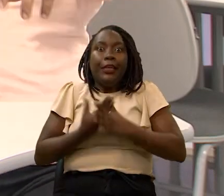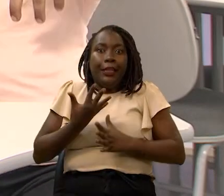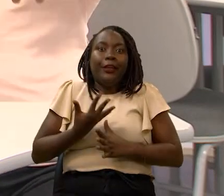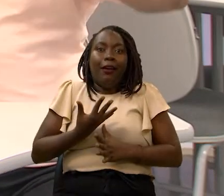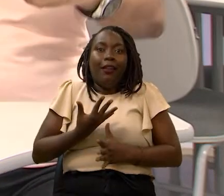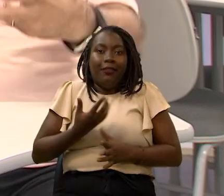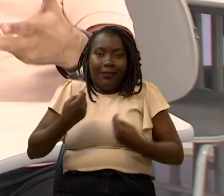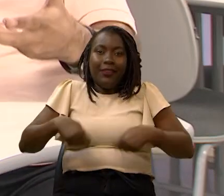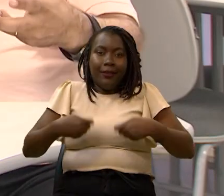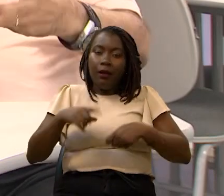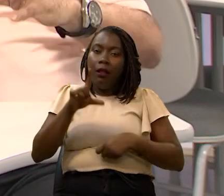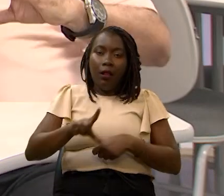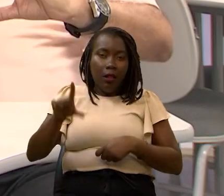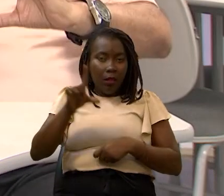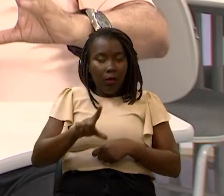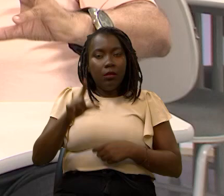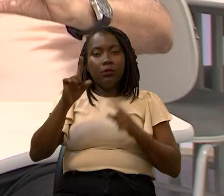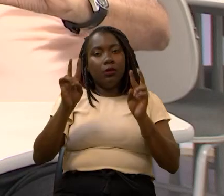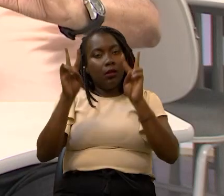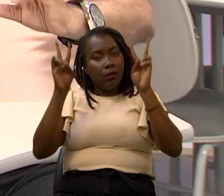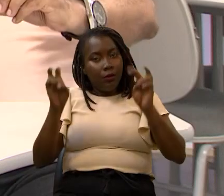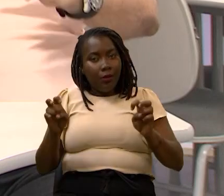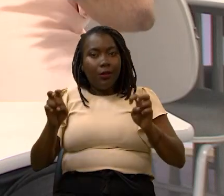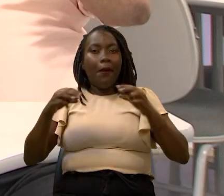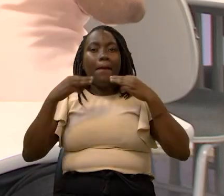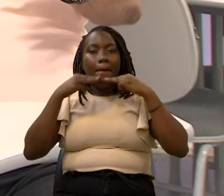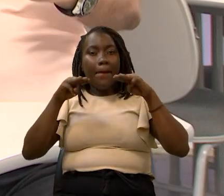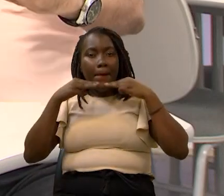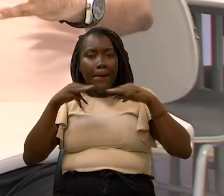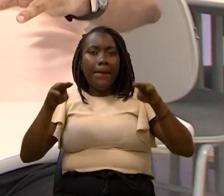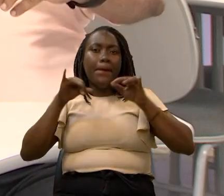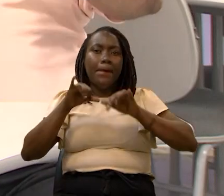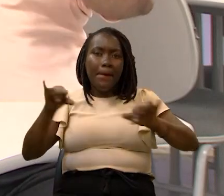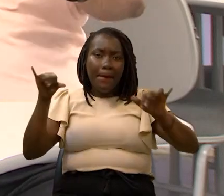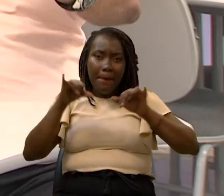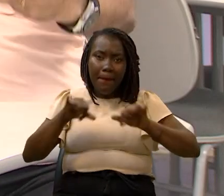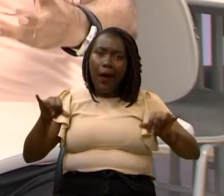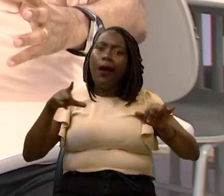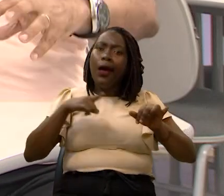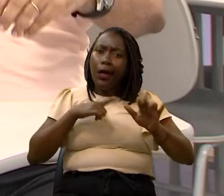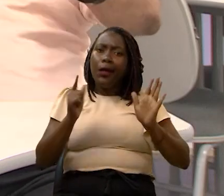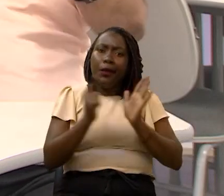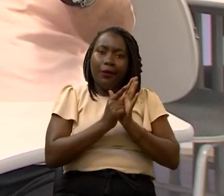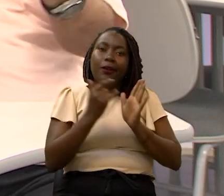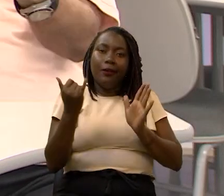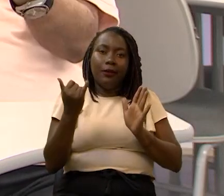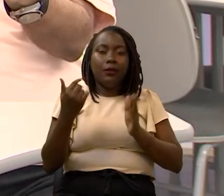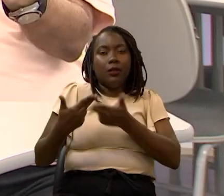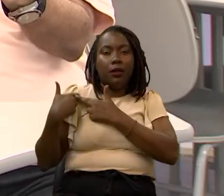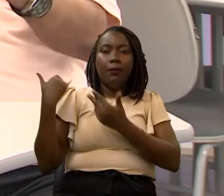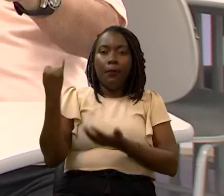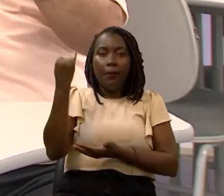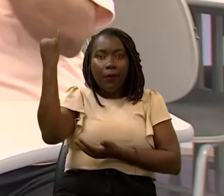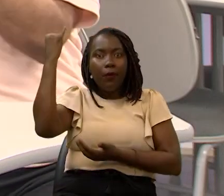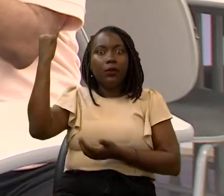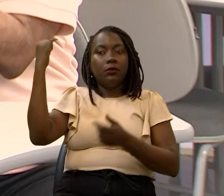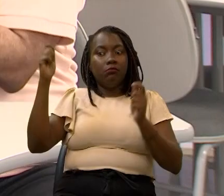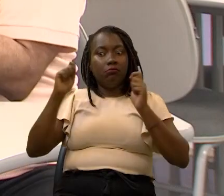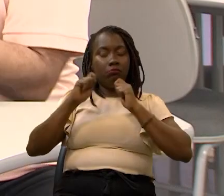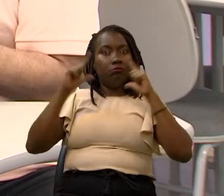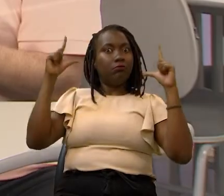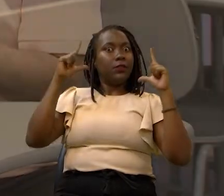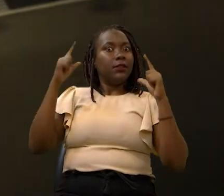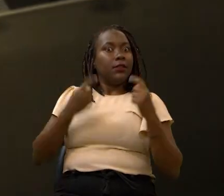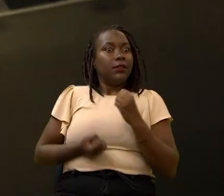se cria uma necessidade, é lógico que a questão do marketing, da propaganda tem um papel importante, despertar